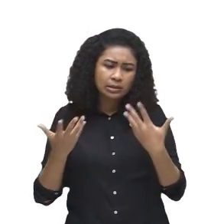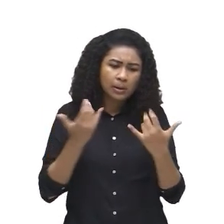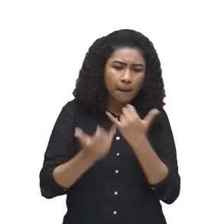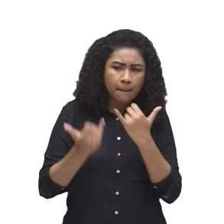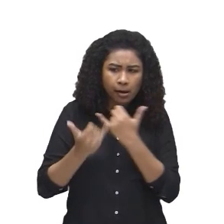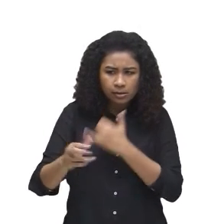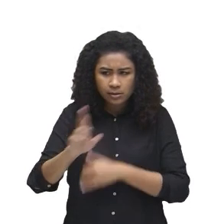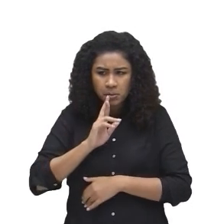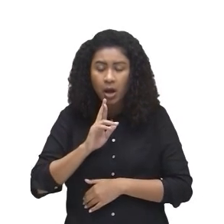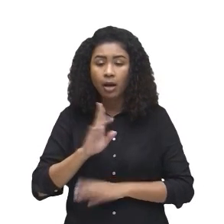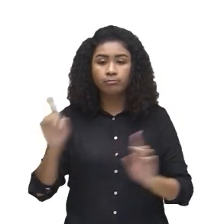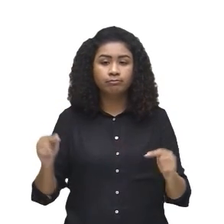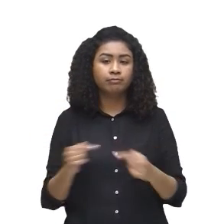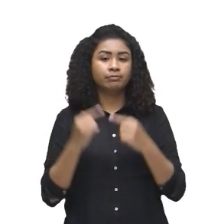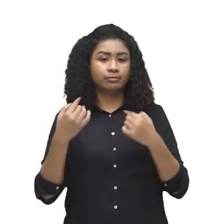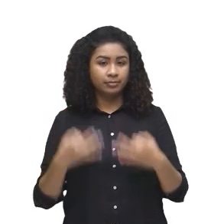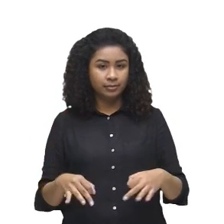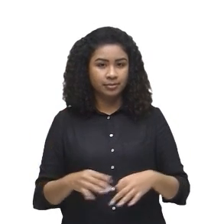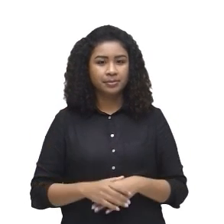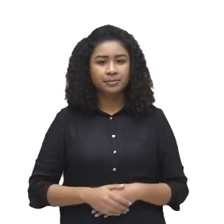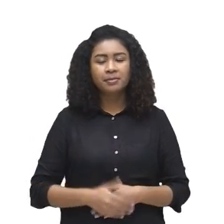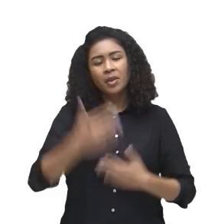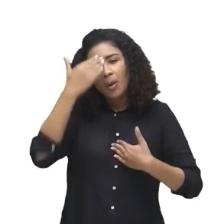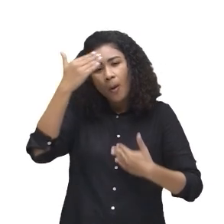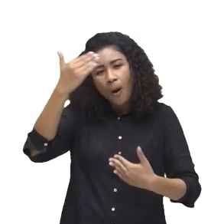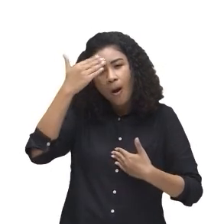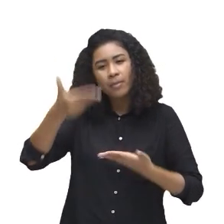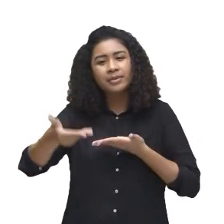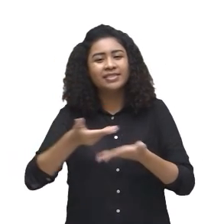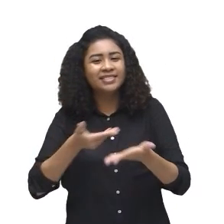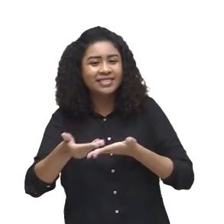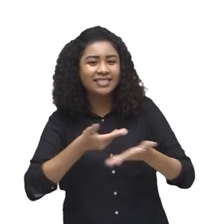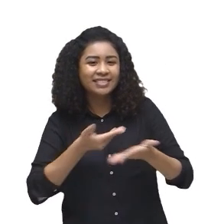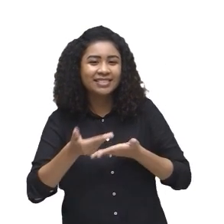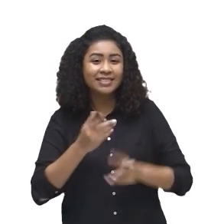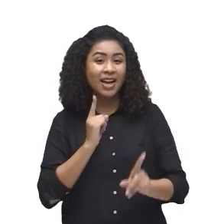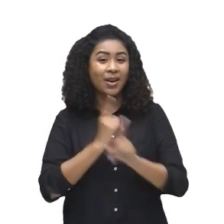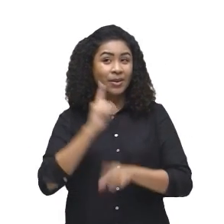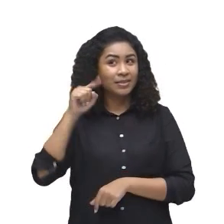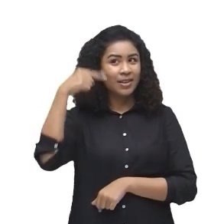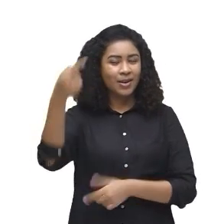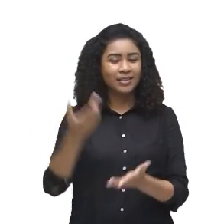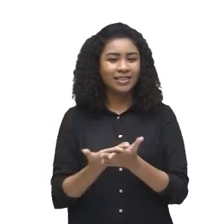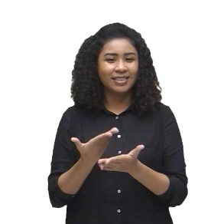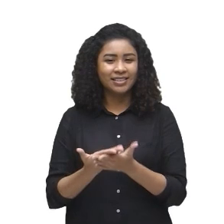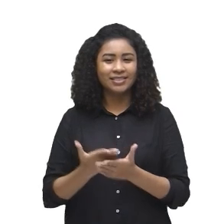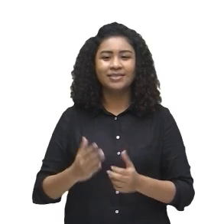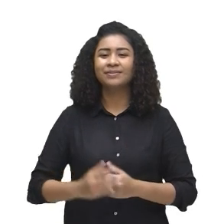consideradas corretas, tá bom? Muito obrigado pela participação de todos vocês. A gente se vê na próxima aula.